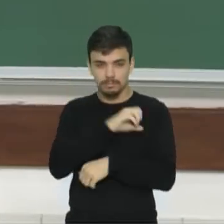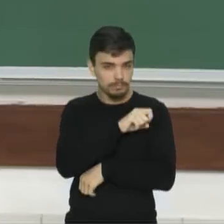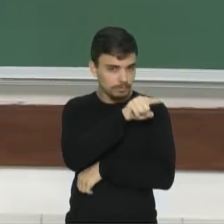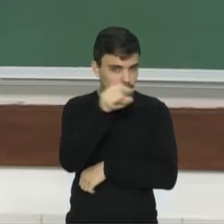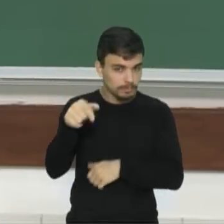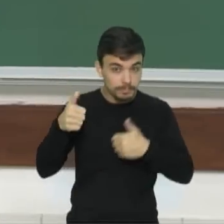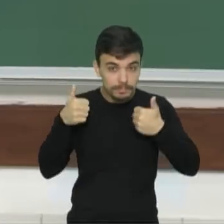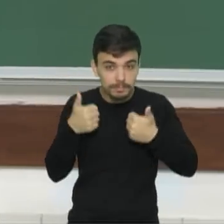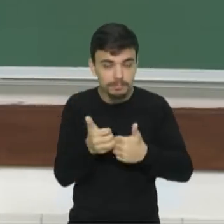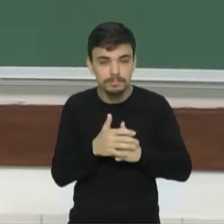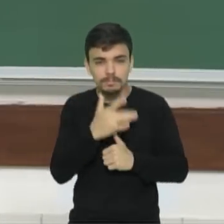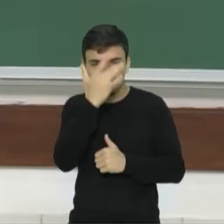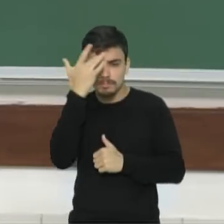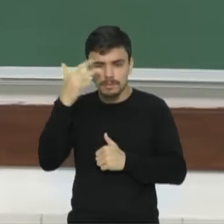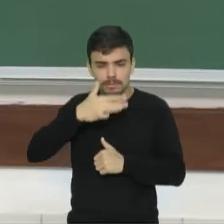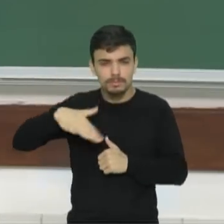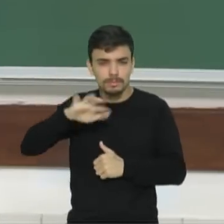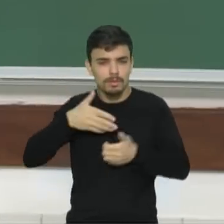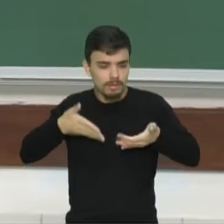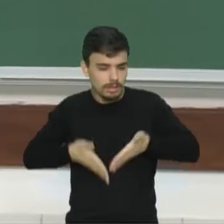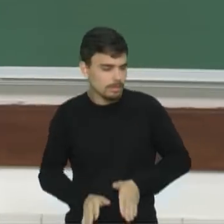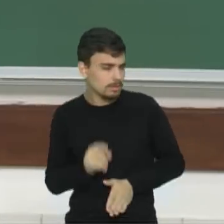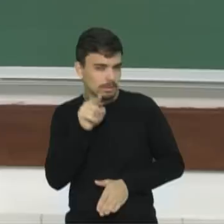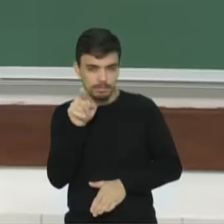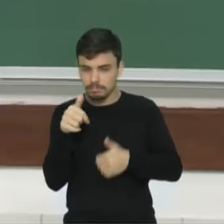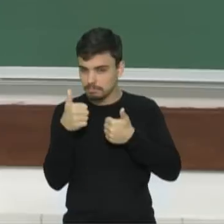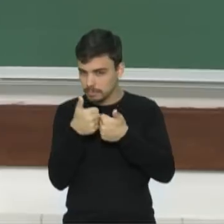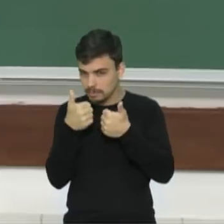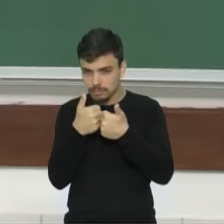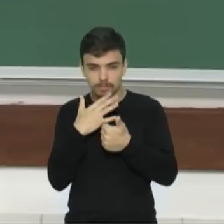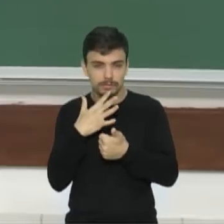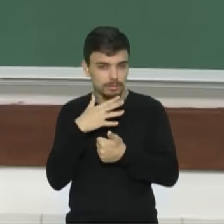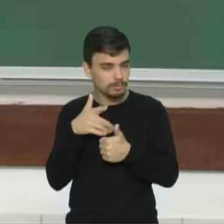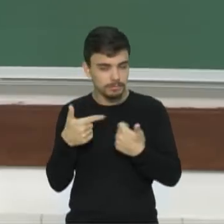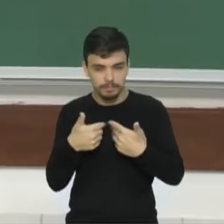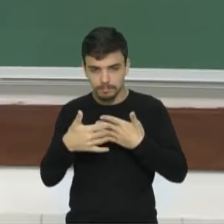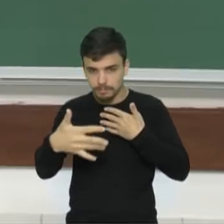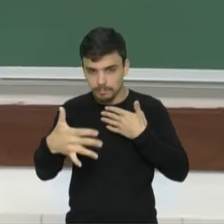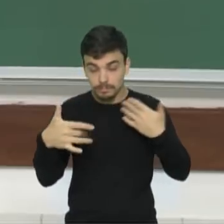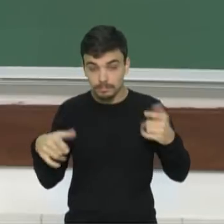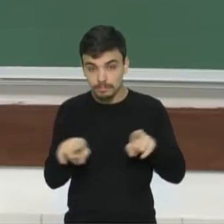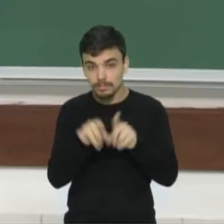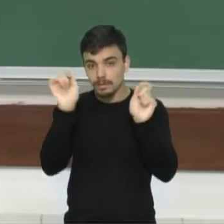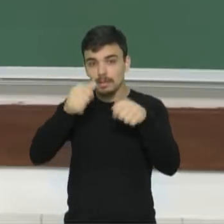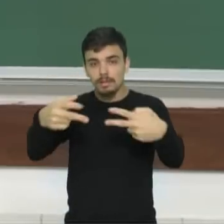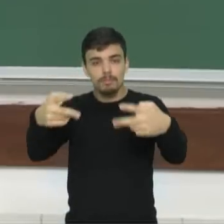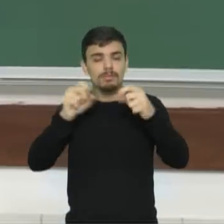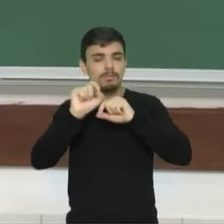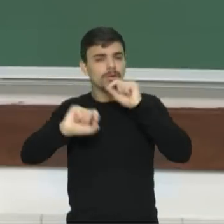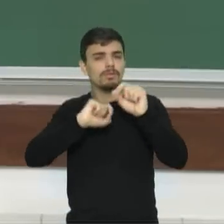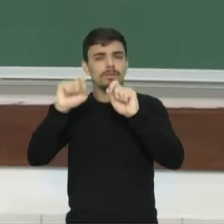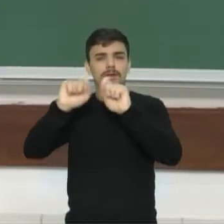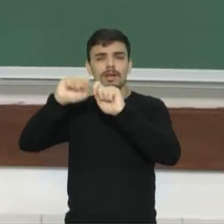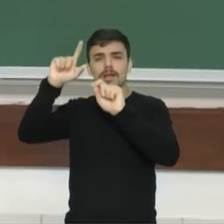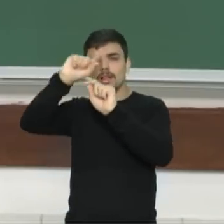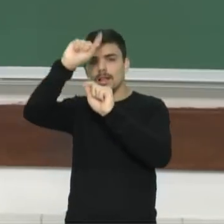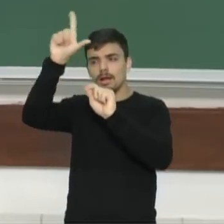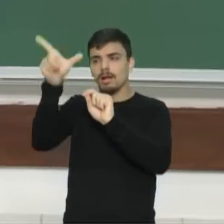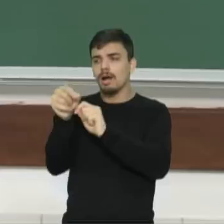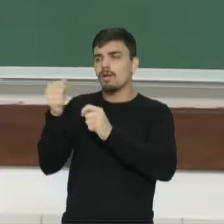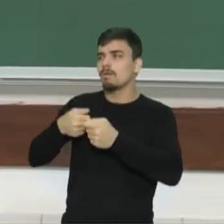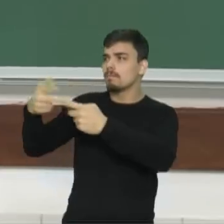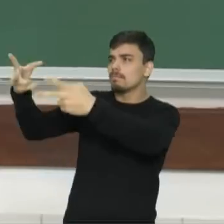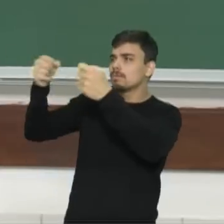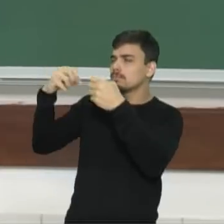vocês. Só faz desde que eu nasci que eu conheço a Barra do Saí. E de lá deu para observar fenomenalmente a Lua. Por quê? Porque lá